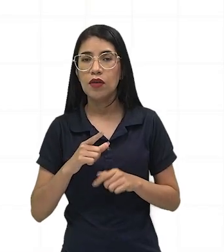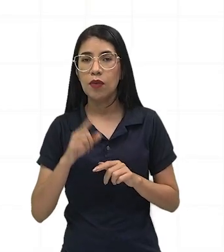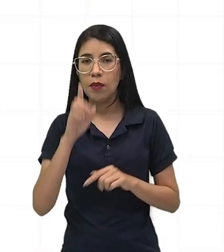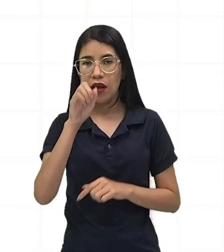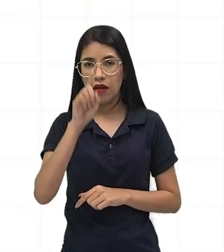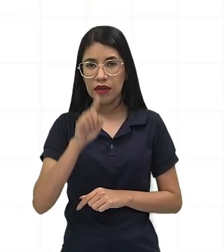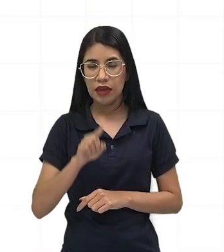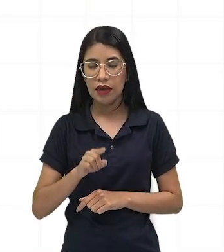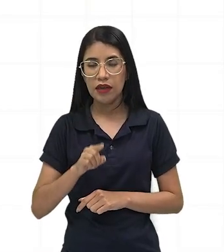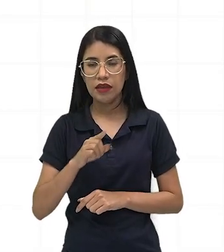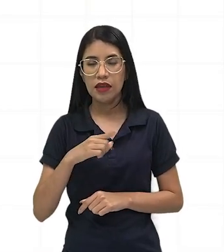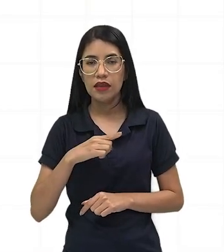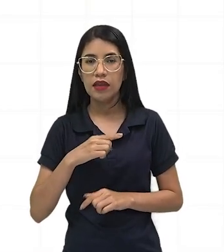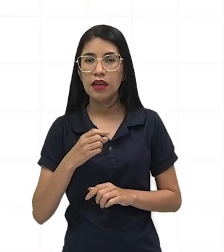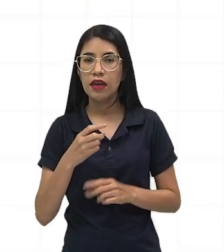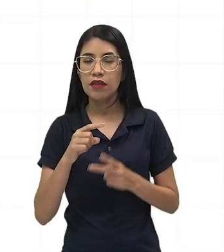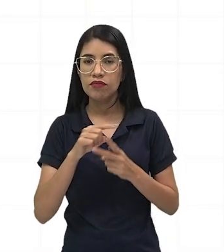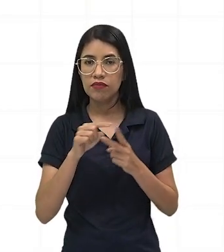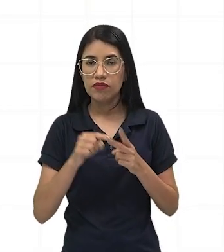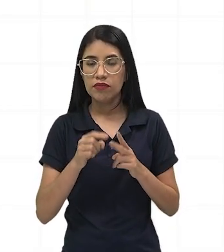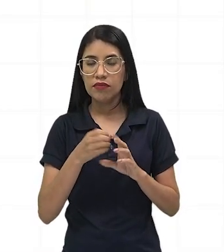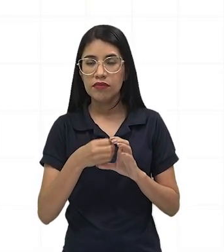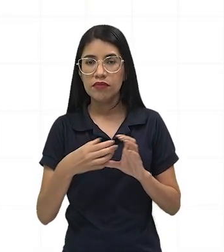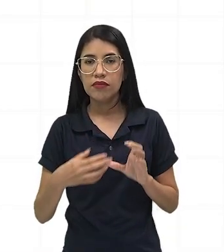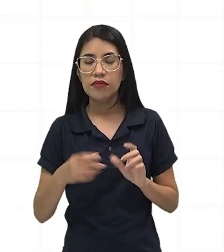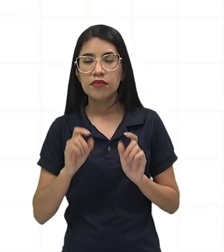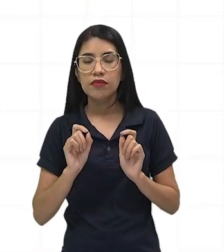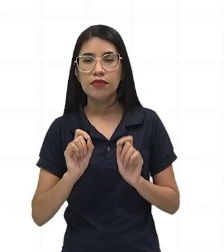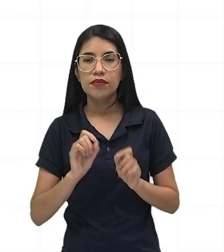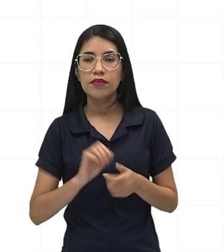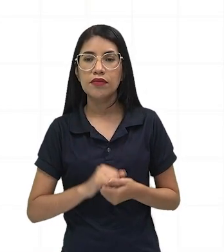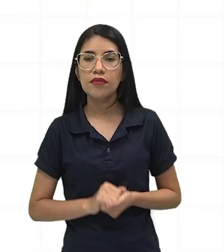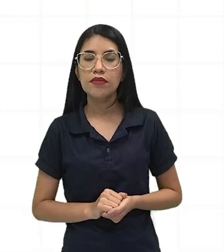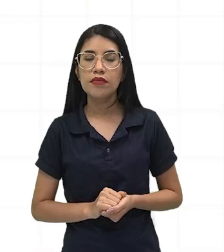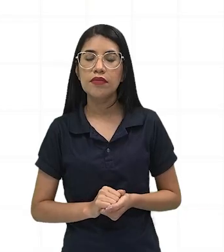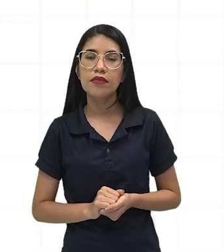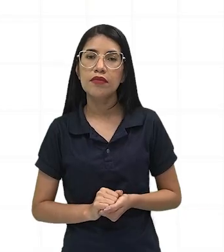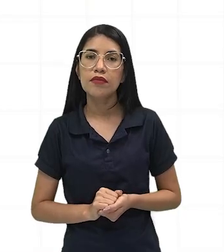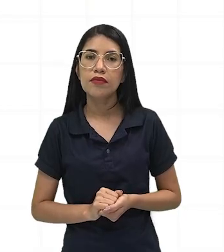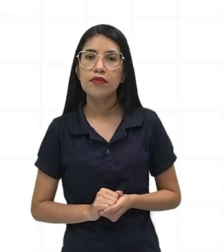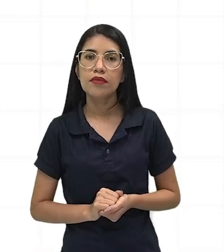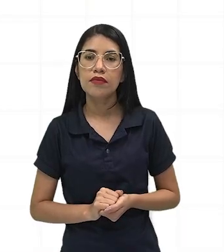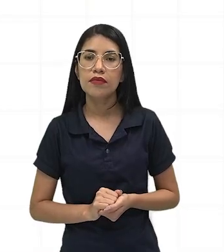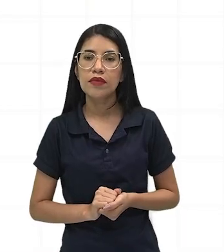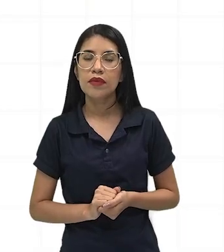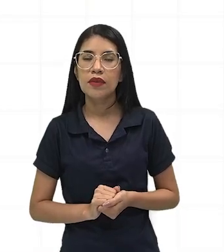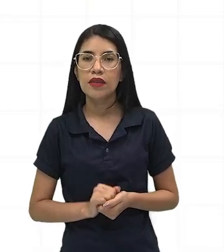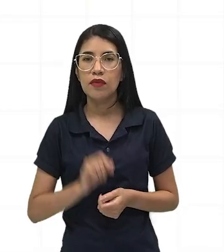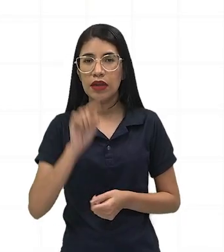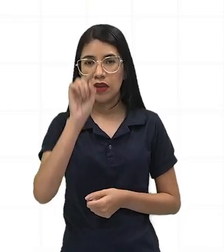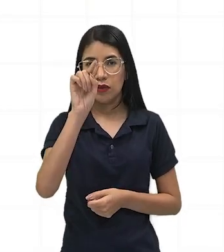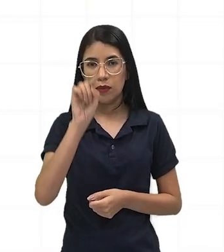que terá duas características. Então, é como se a gente fosse juntar de um